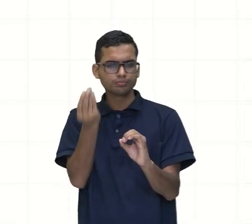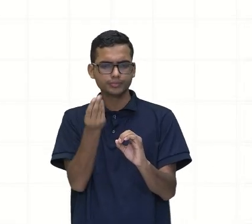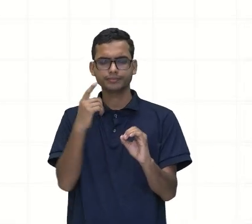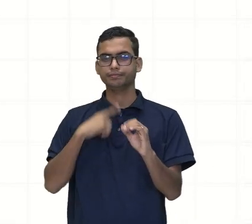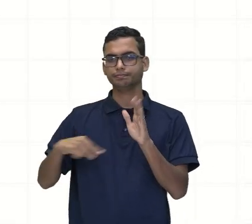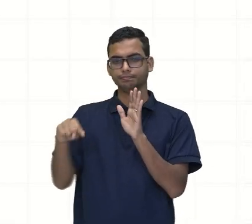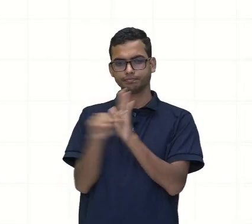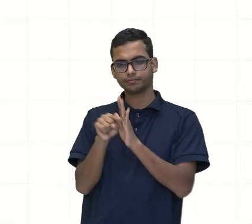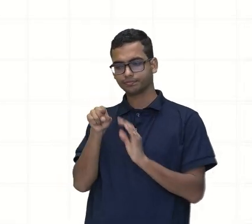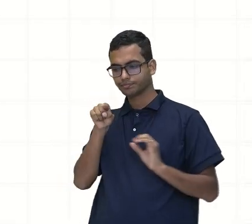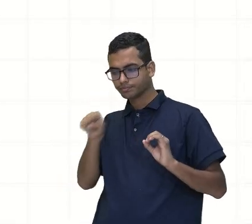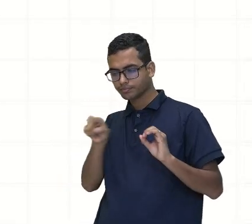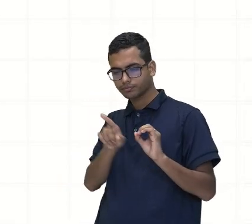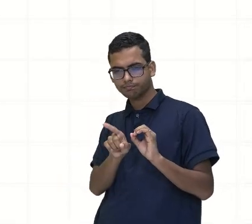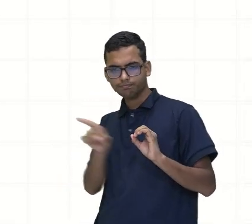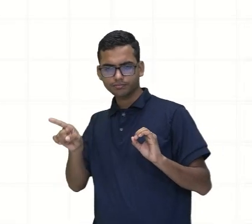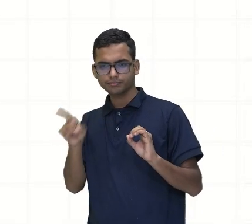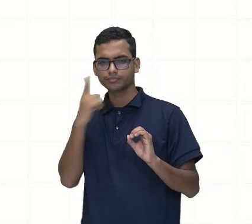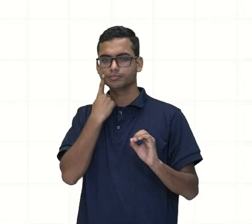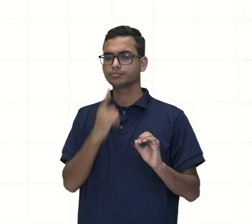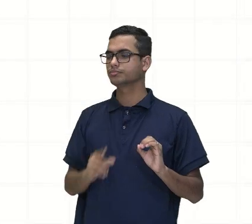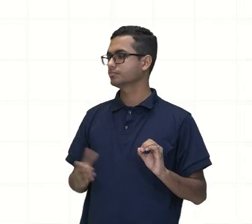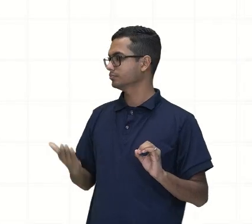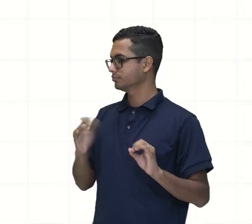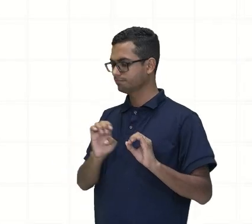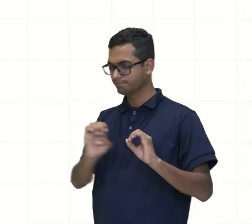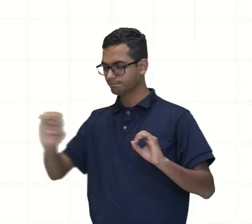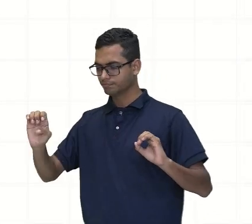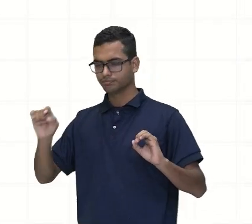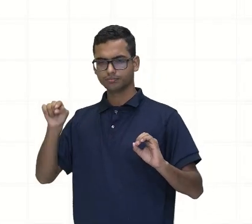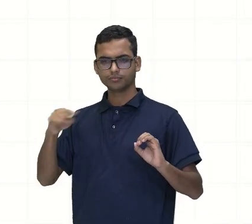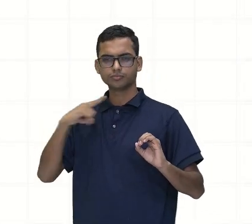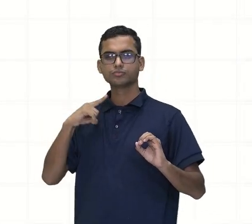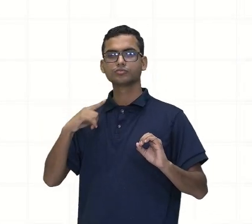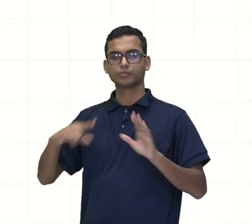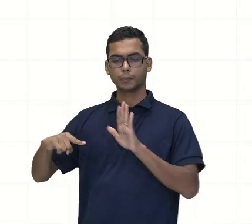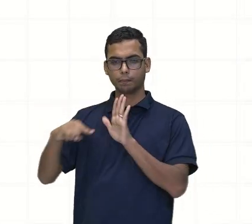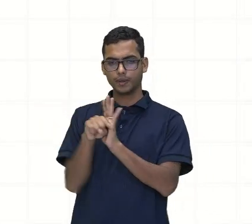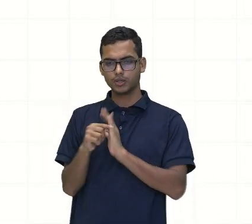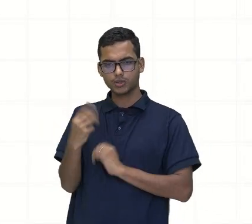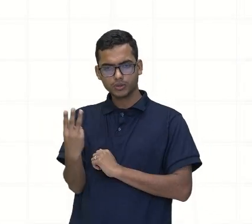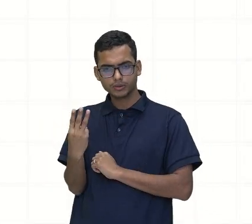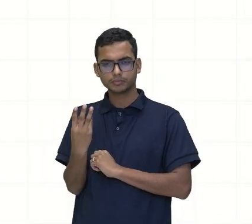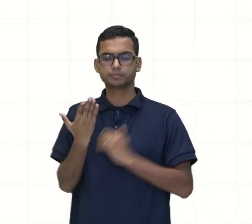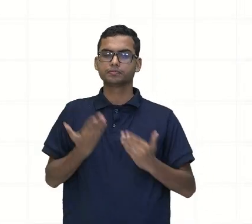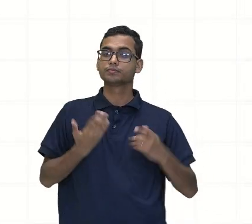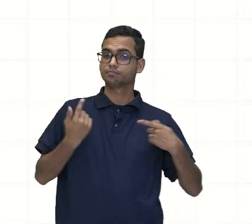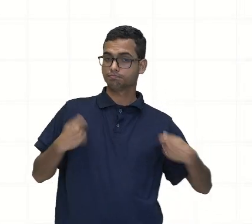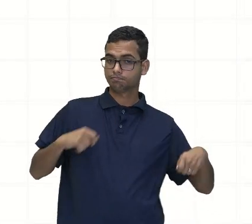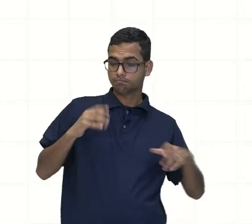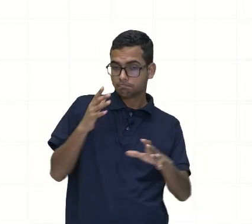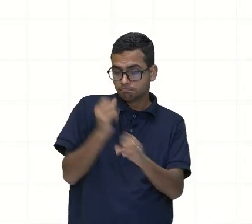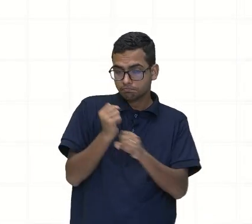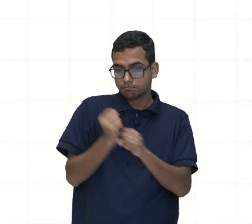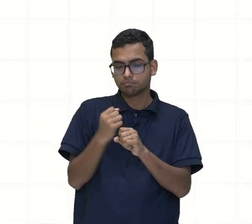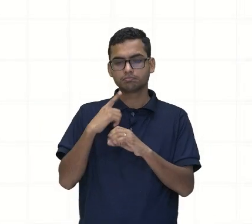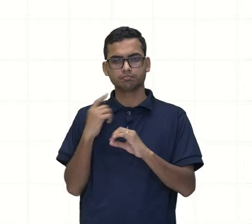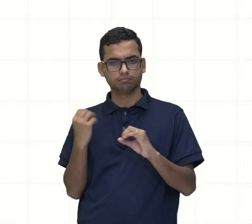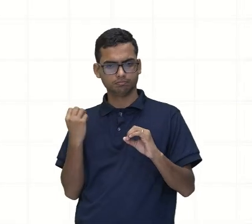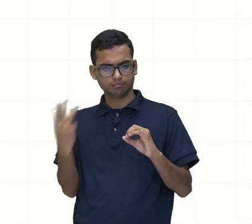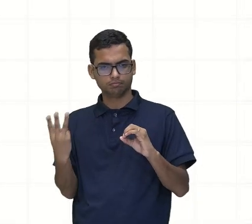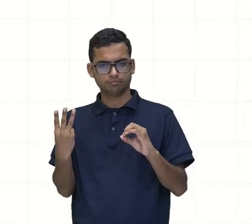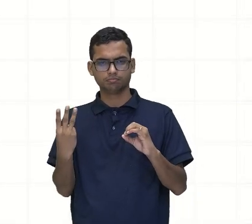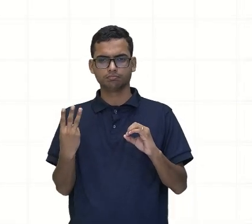estar para cá, ó, à esquerda do zero. E a gente precisa contar o quê? 3